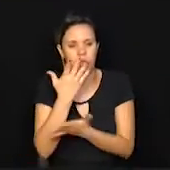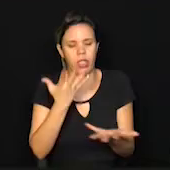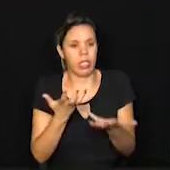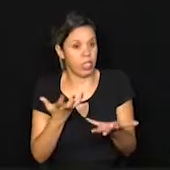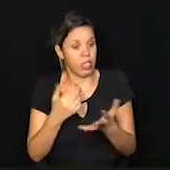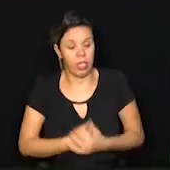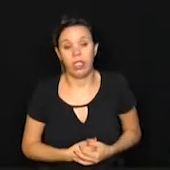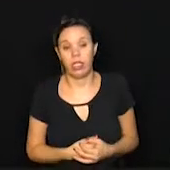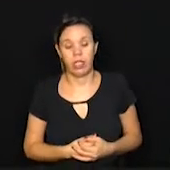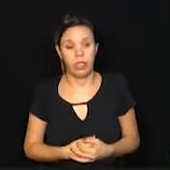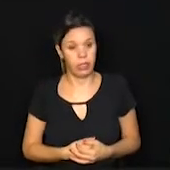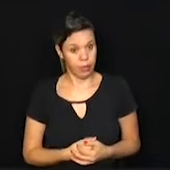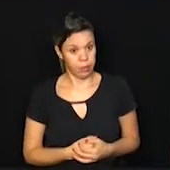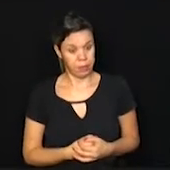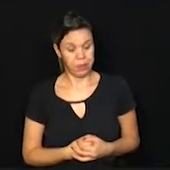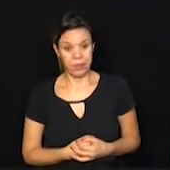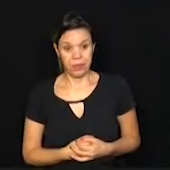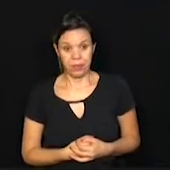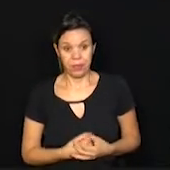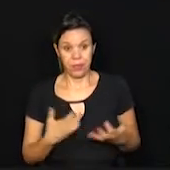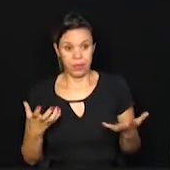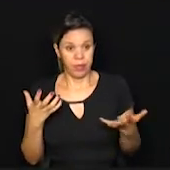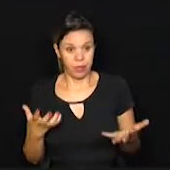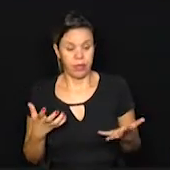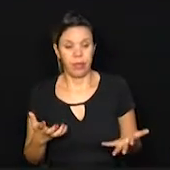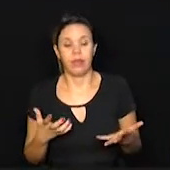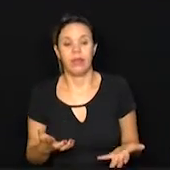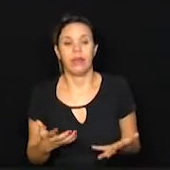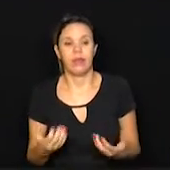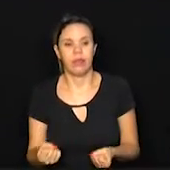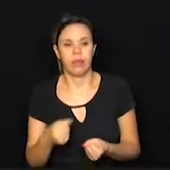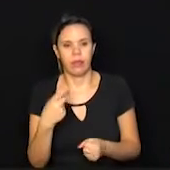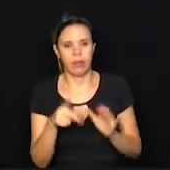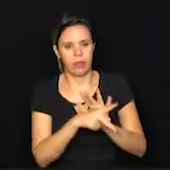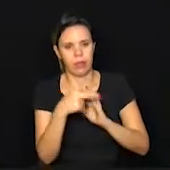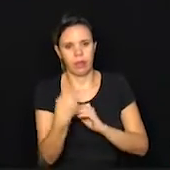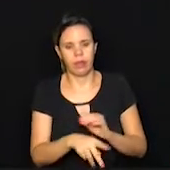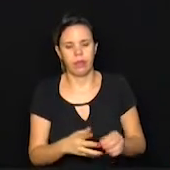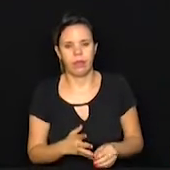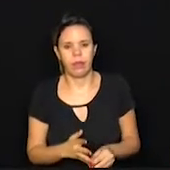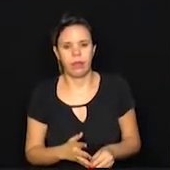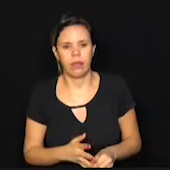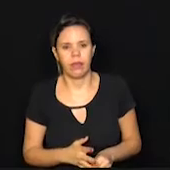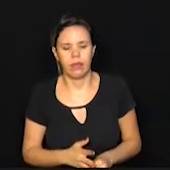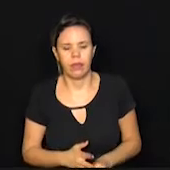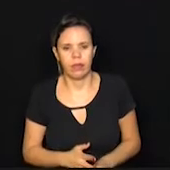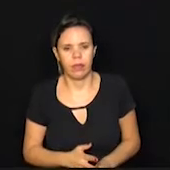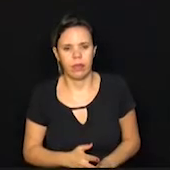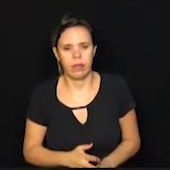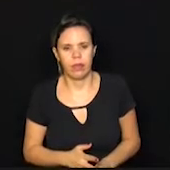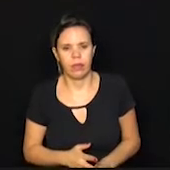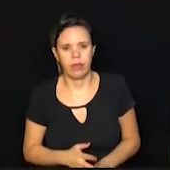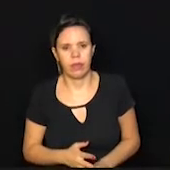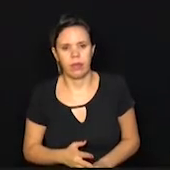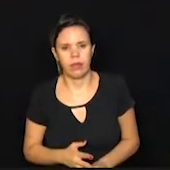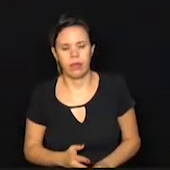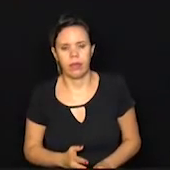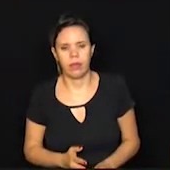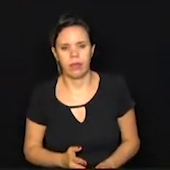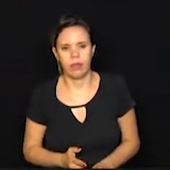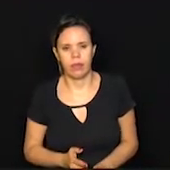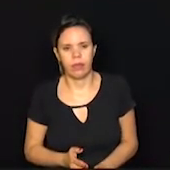que eles queriam que que eles queriam eles queriam uma neste dia para os deles e eles que nenhuma neste dia